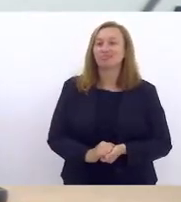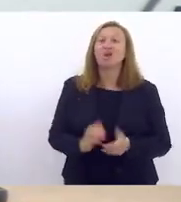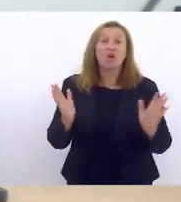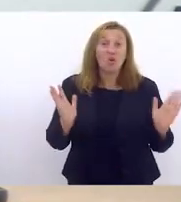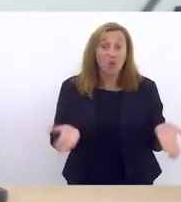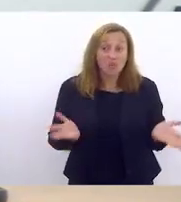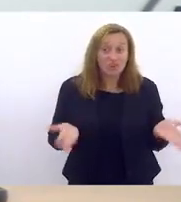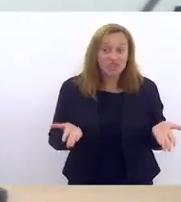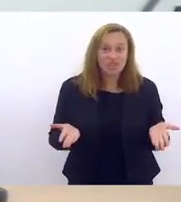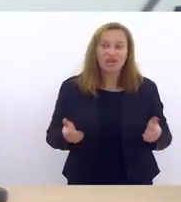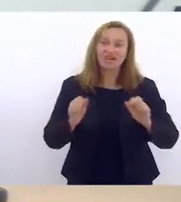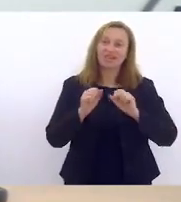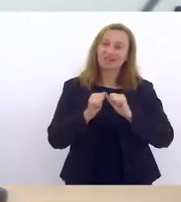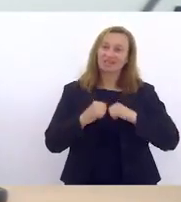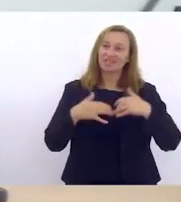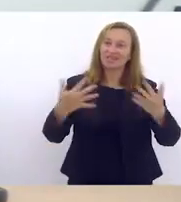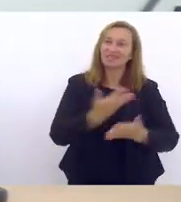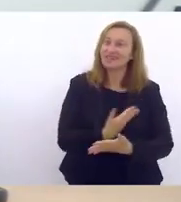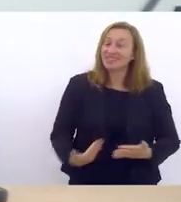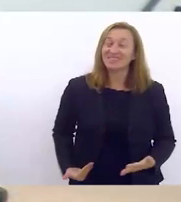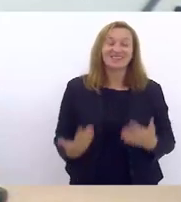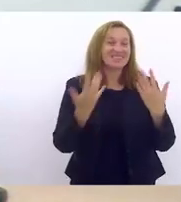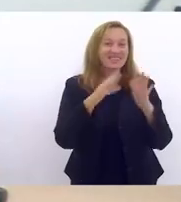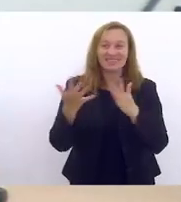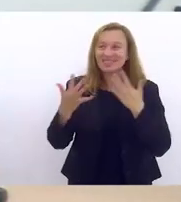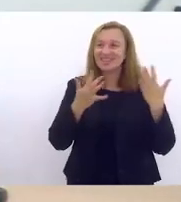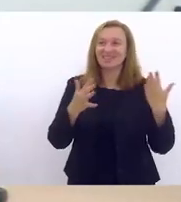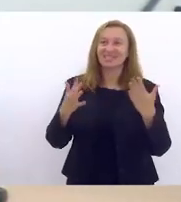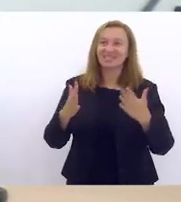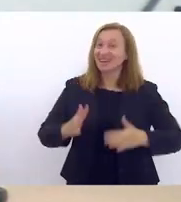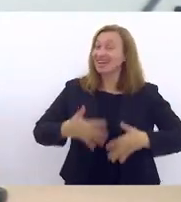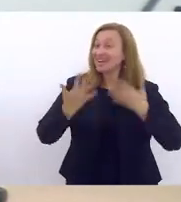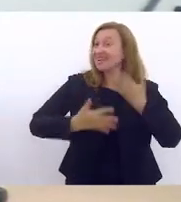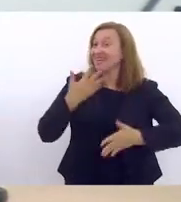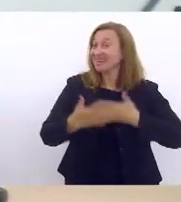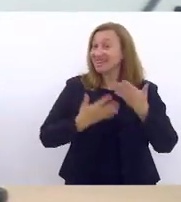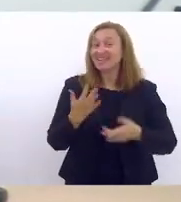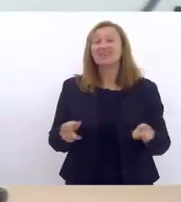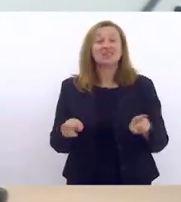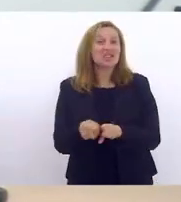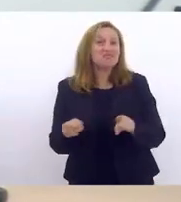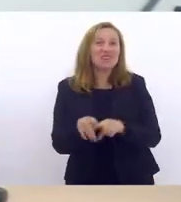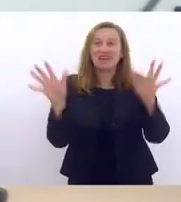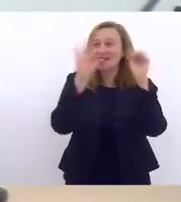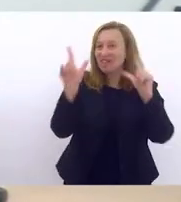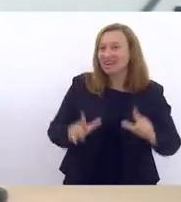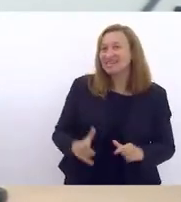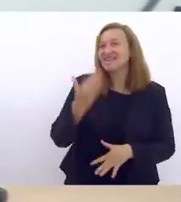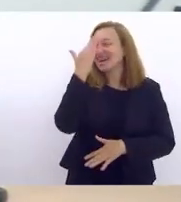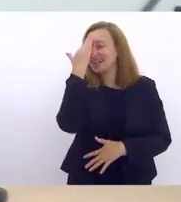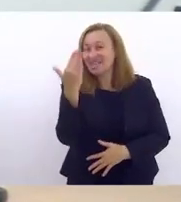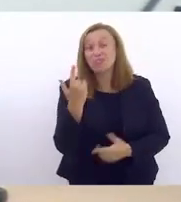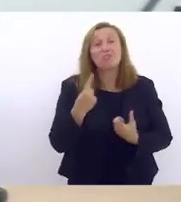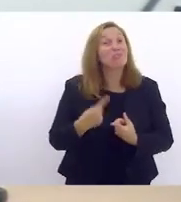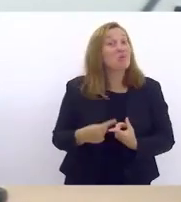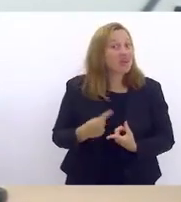Hoje aqui, essa audiência comemorativa, né, que a gente também está super feliz e agradecida, porque